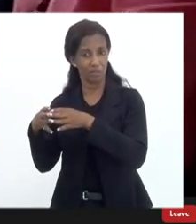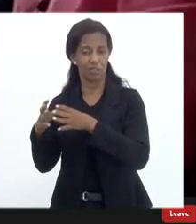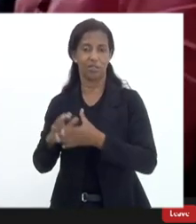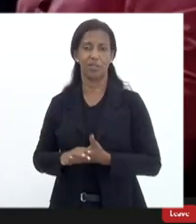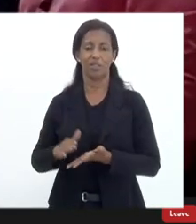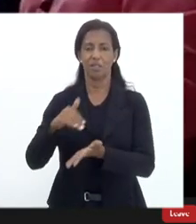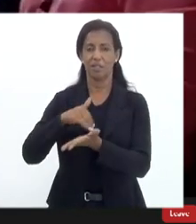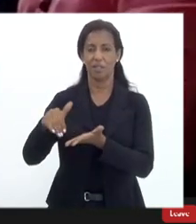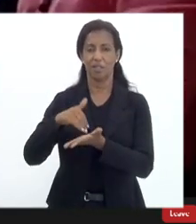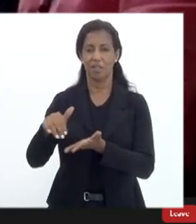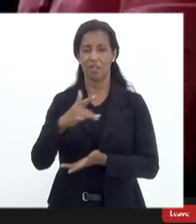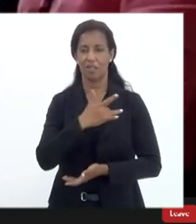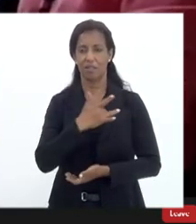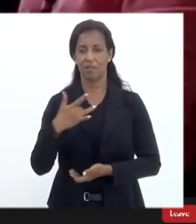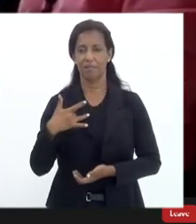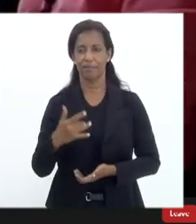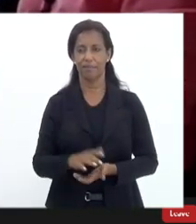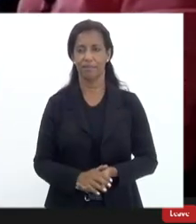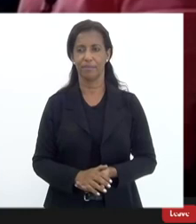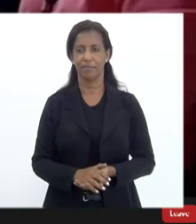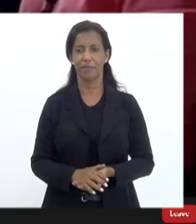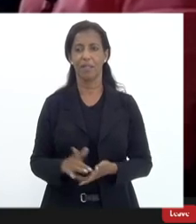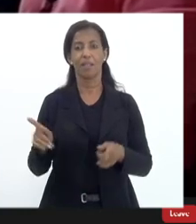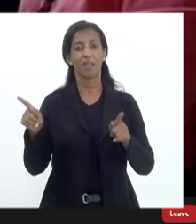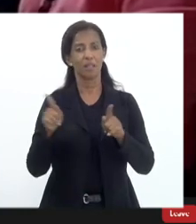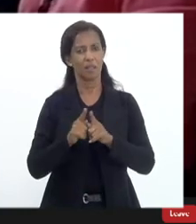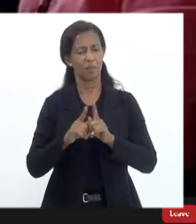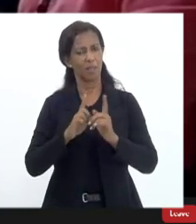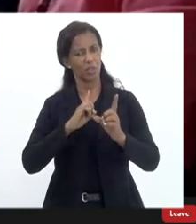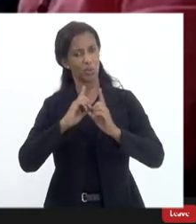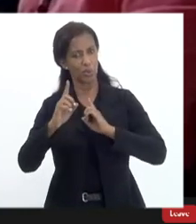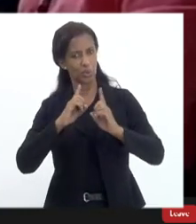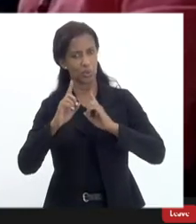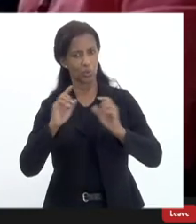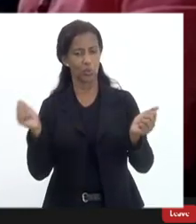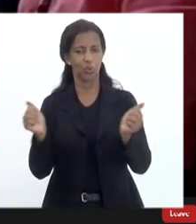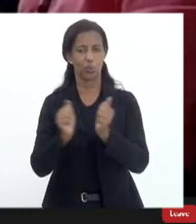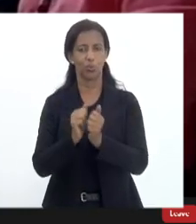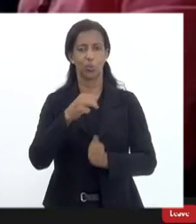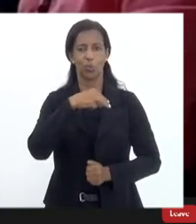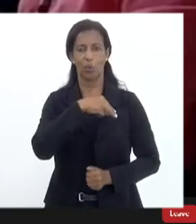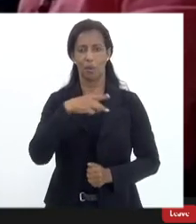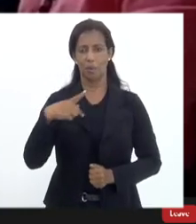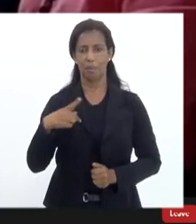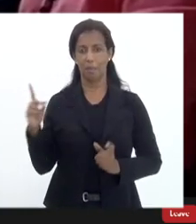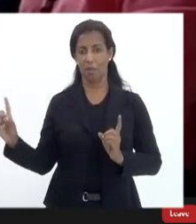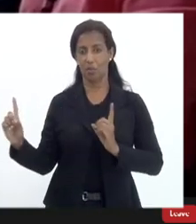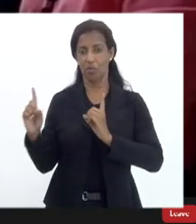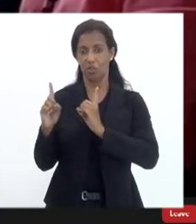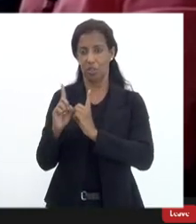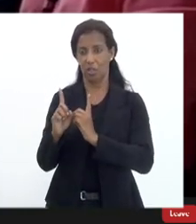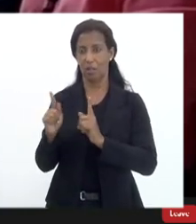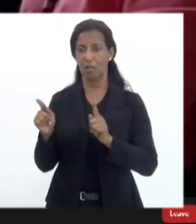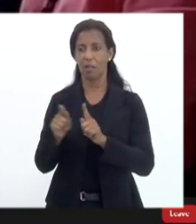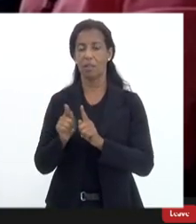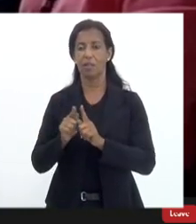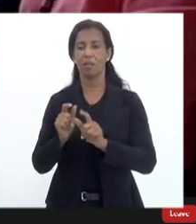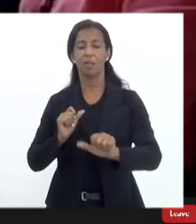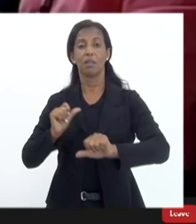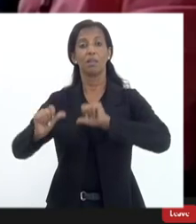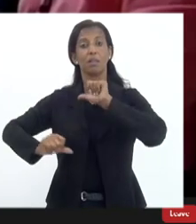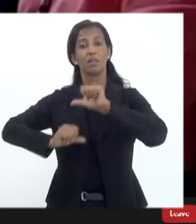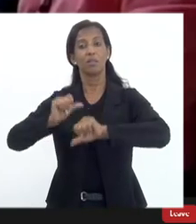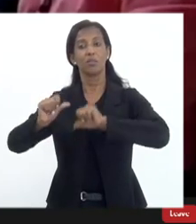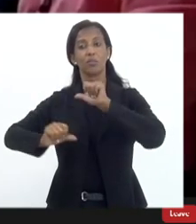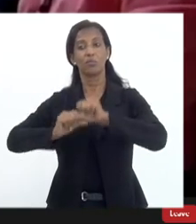Secretaria Estadual de Saúde foi amplamente discutida com o Ministério Público direto, e em seguida nós